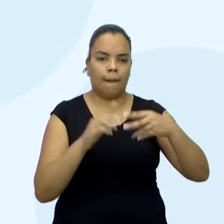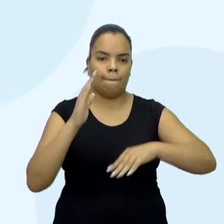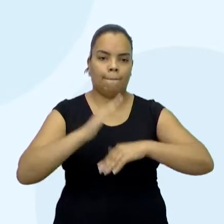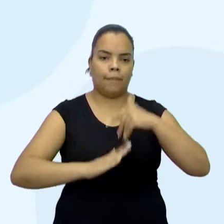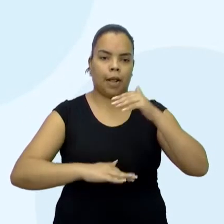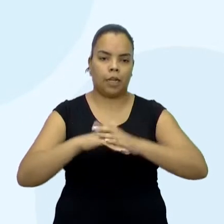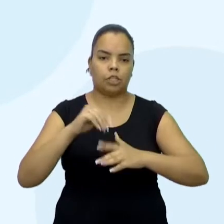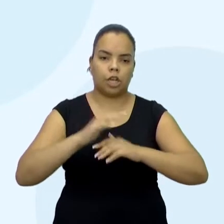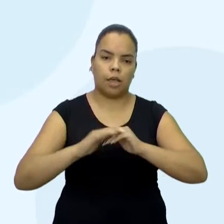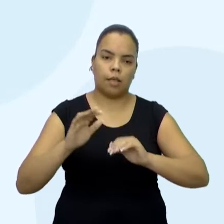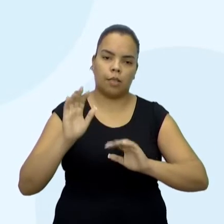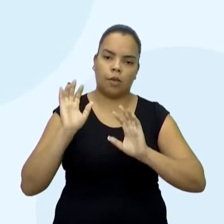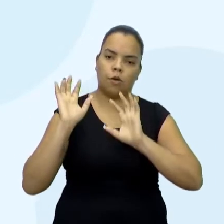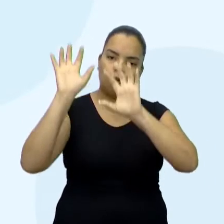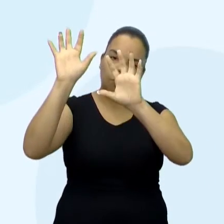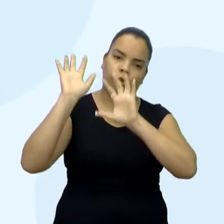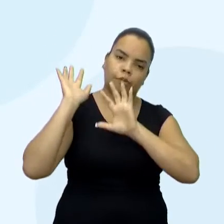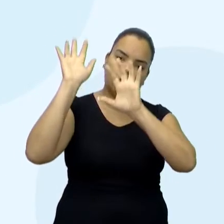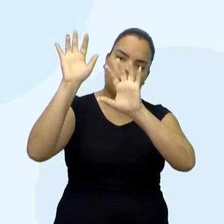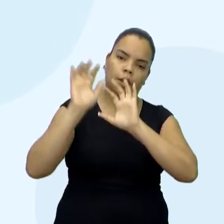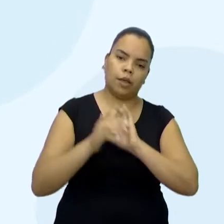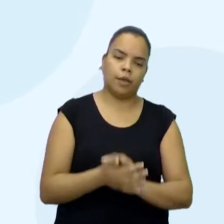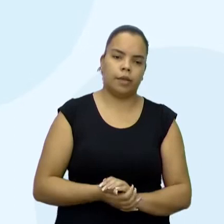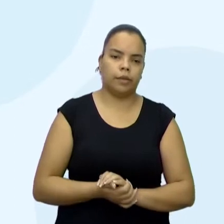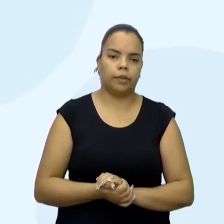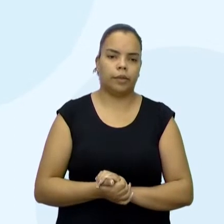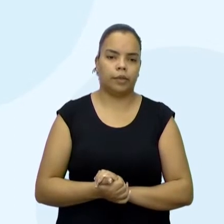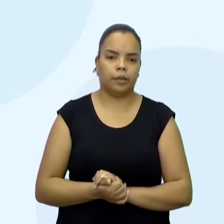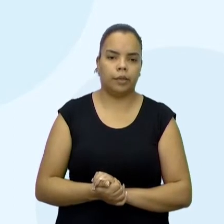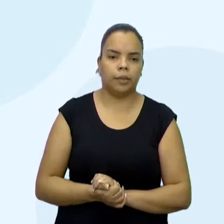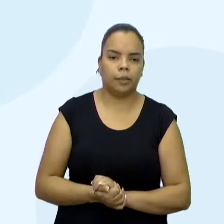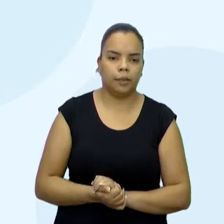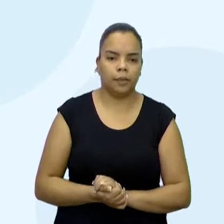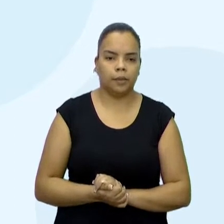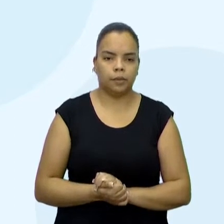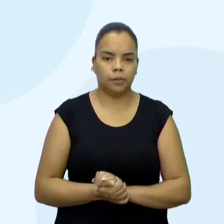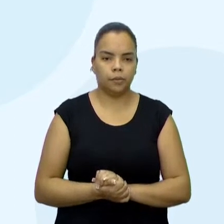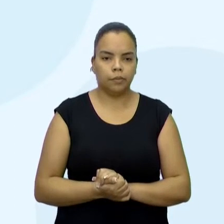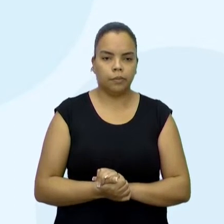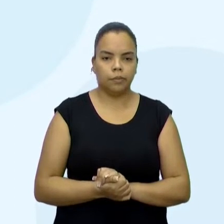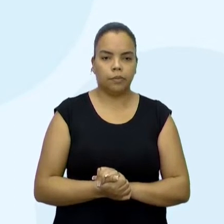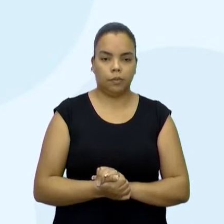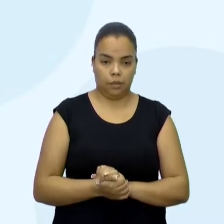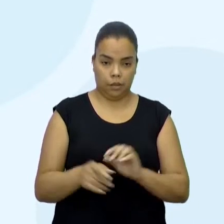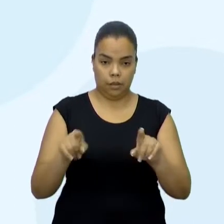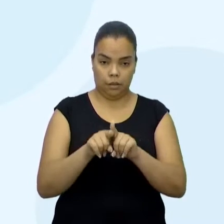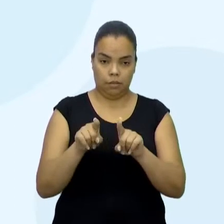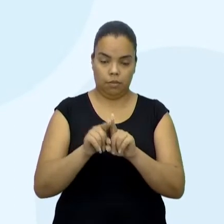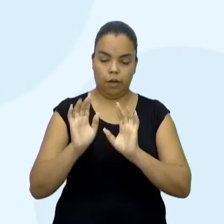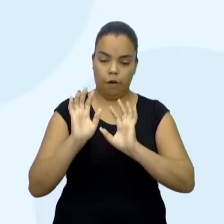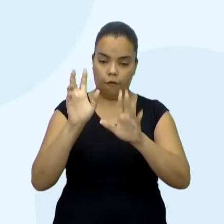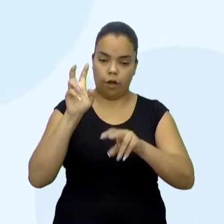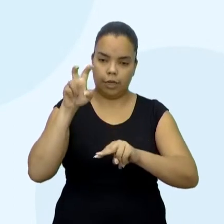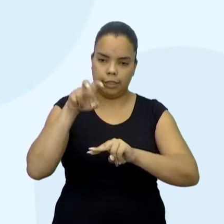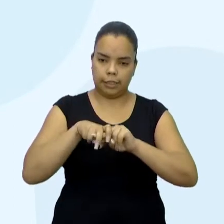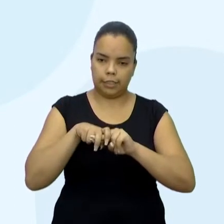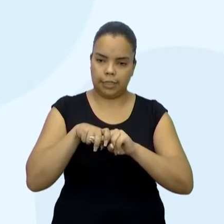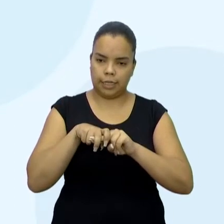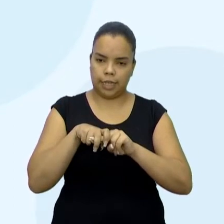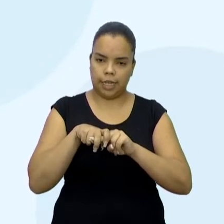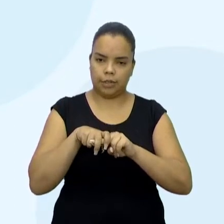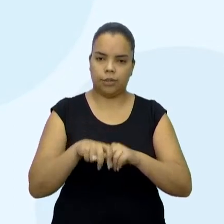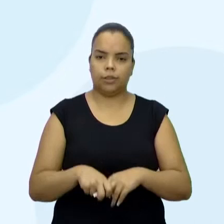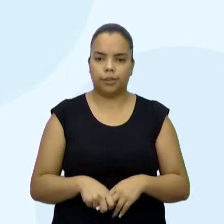no Centro de Mídias, onde professores puderam experimentar a prática do voleibol, assim como a prática do